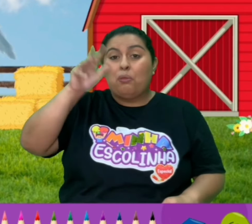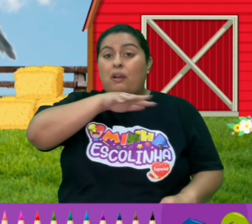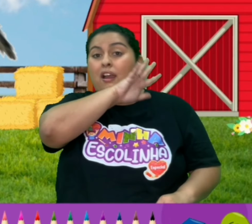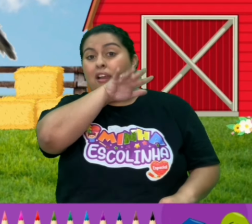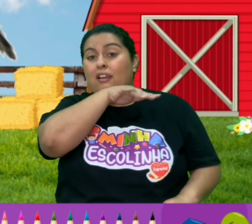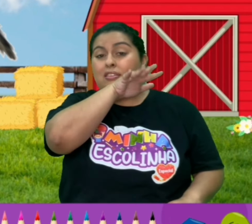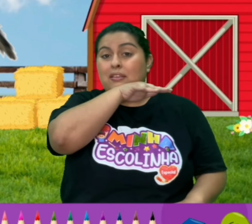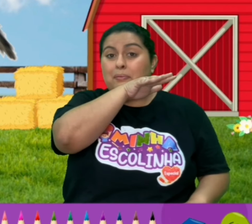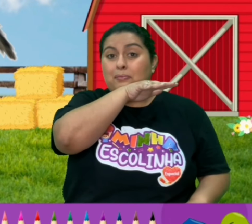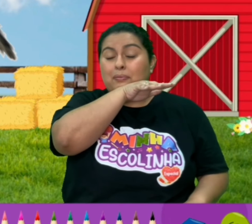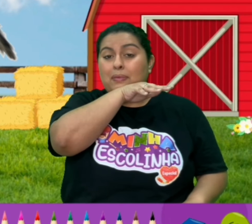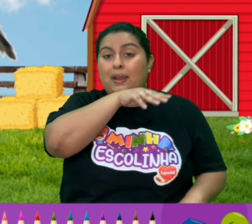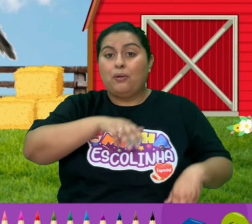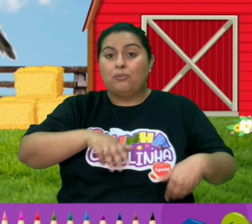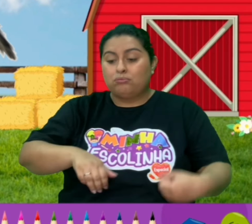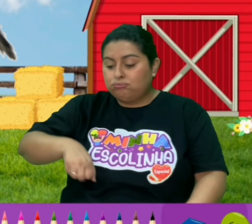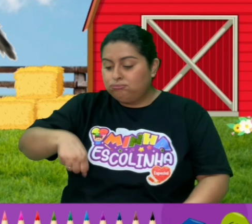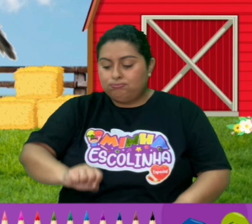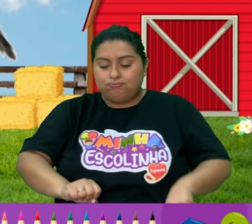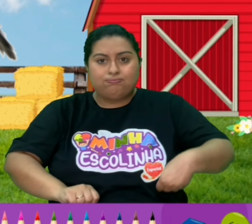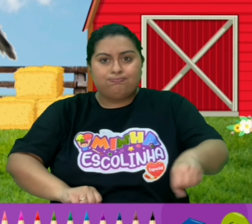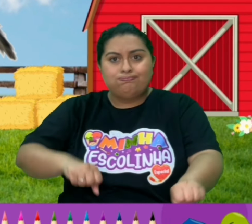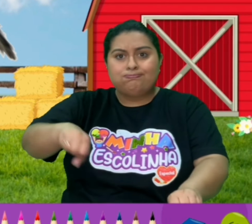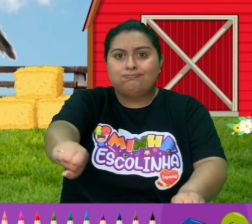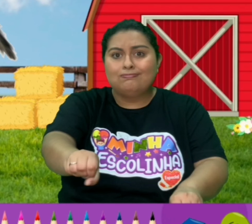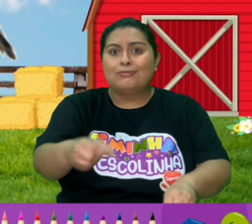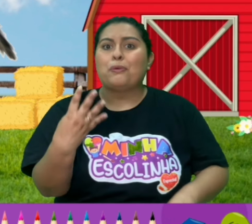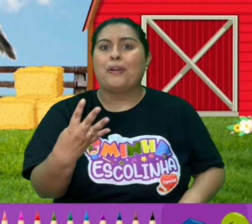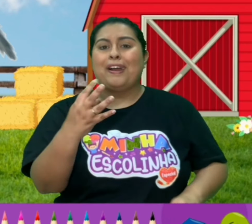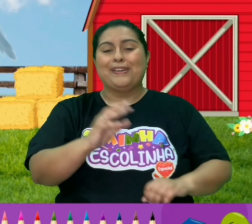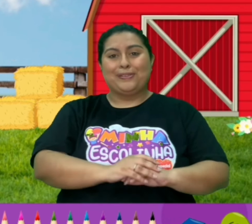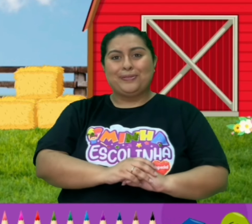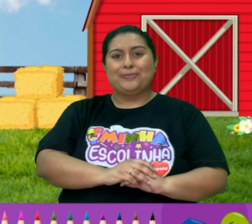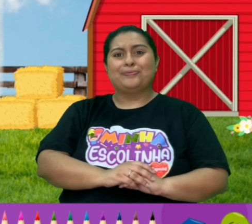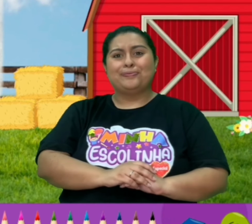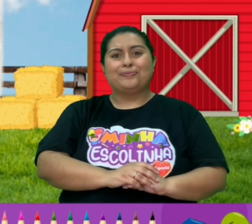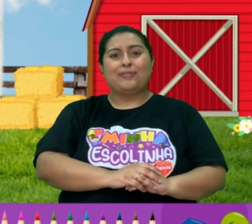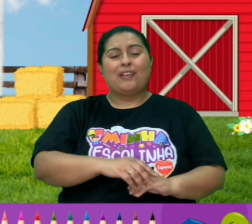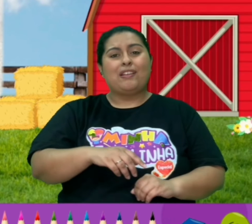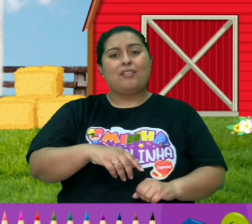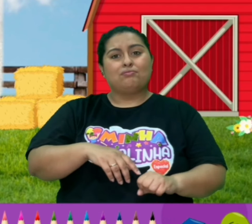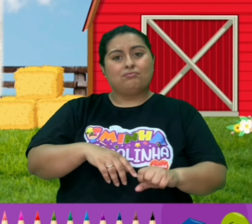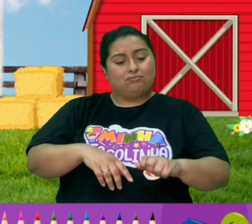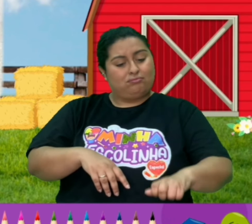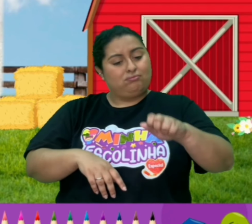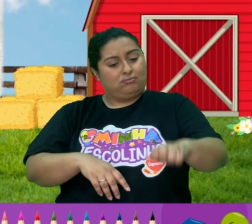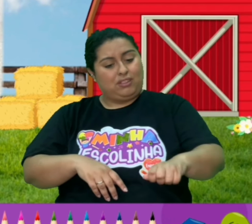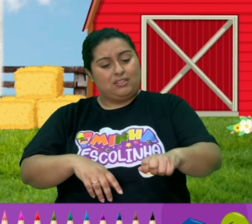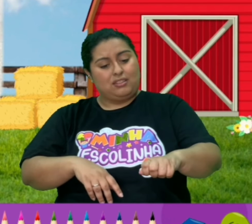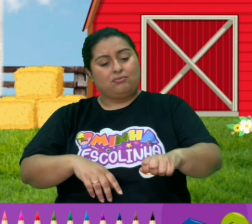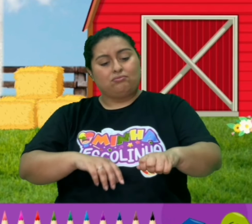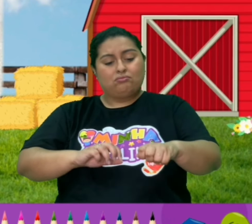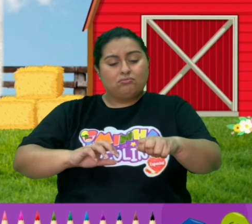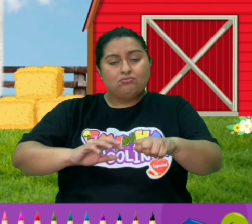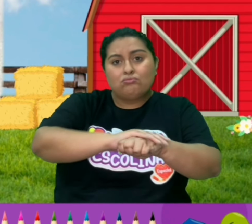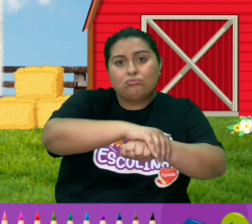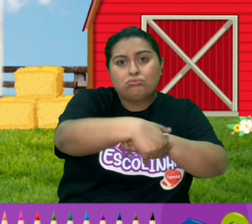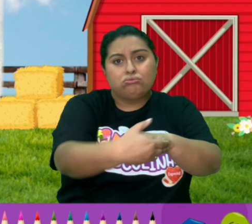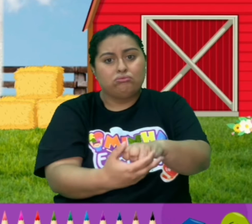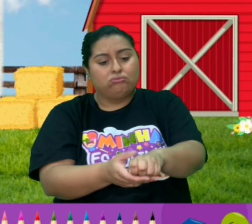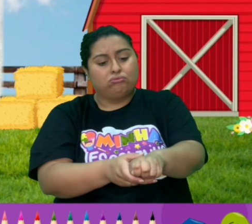animais que andam em quatro patas. Isso mesmo, e eles apresentam um dedo de cada pata, sendo